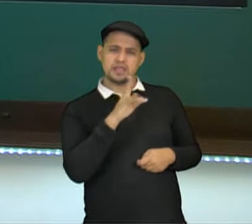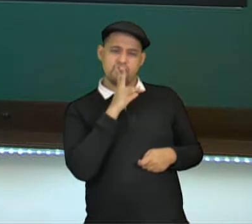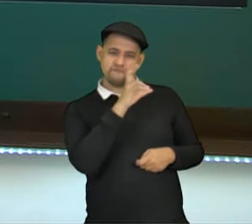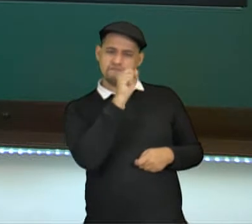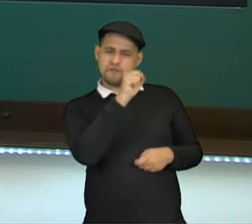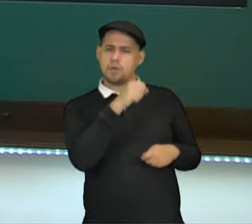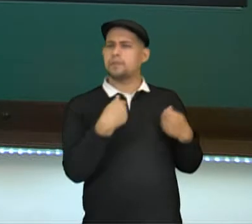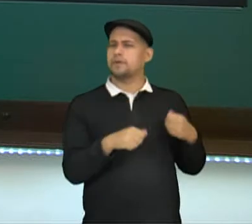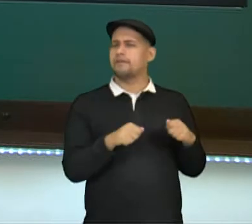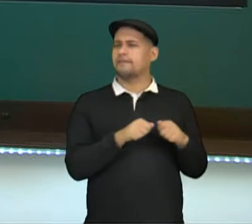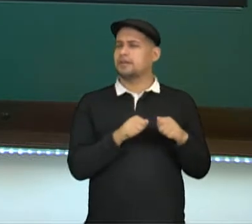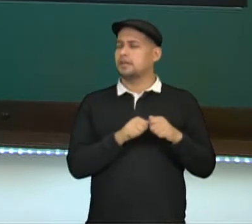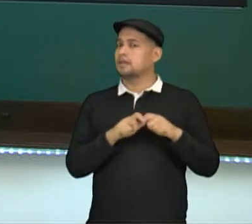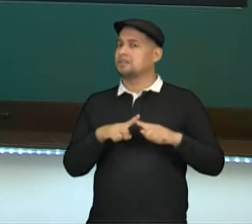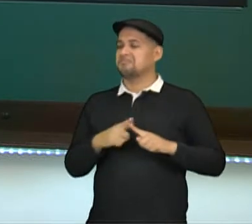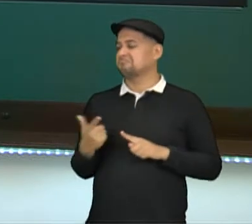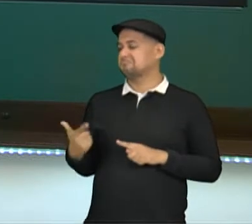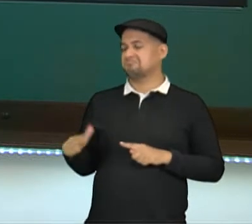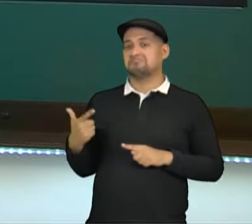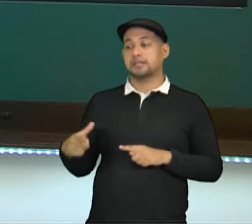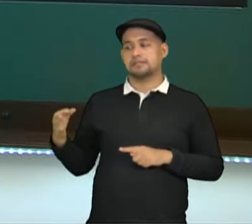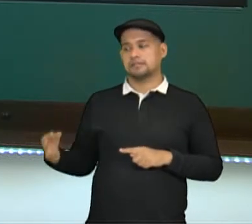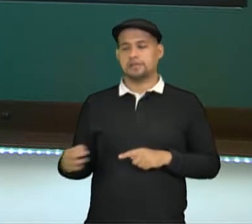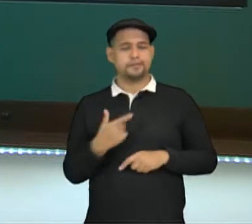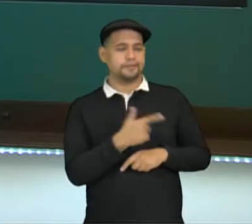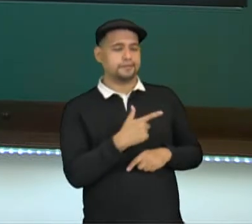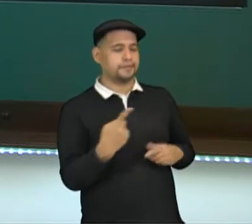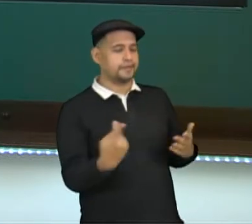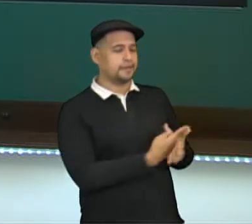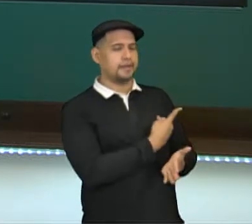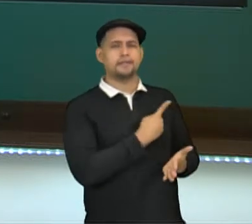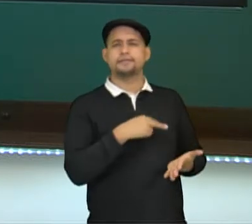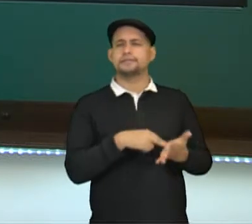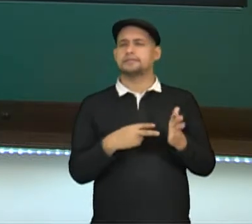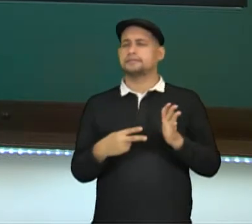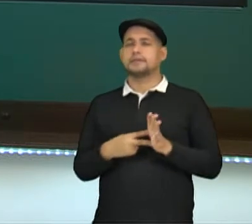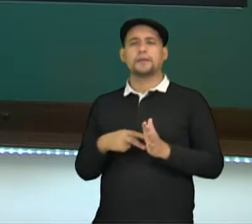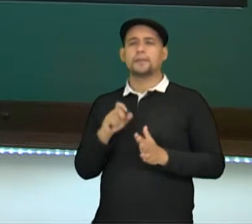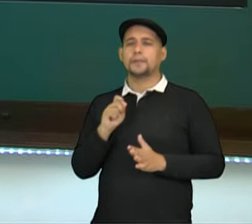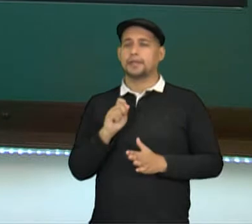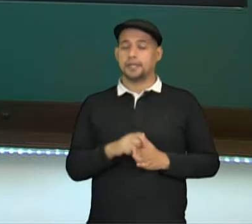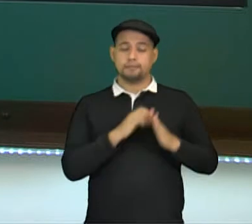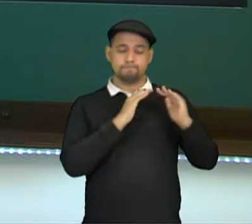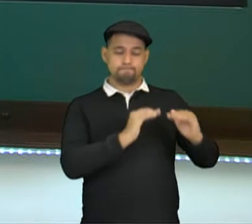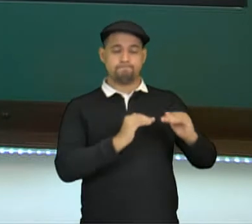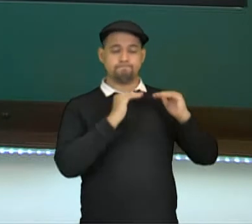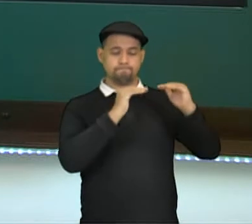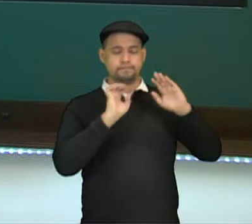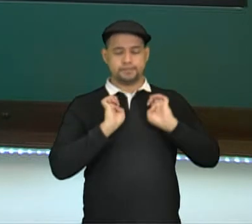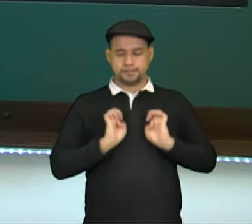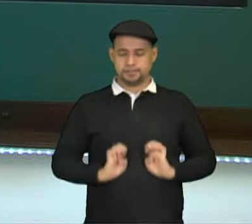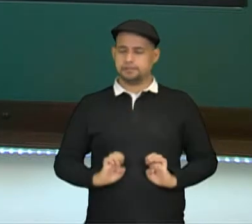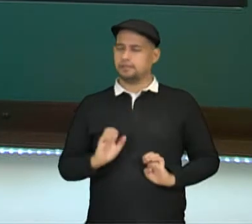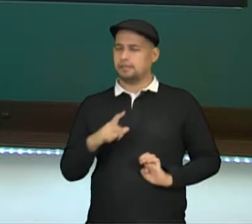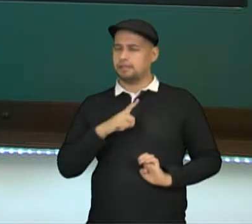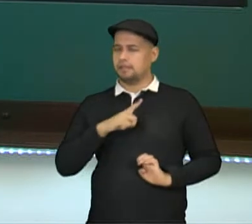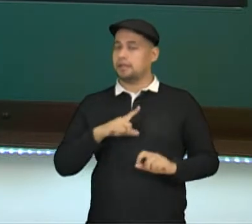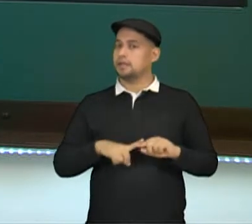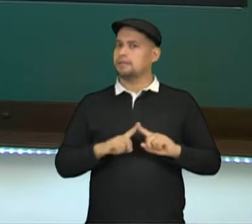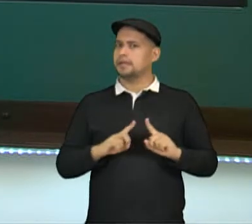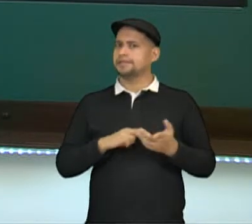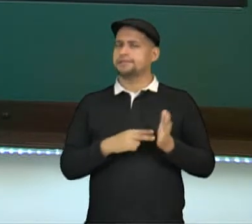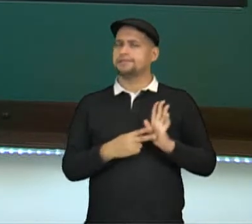tenho que fazer. Quer dizer, não existe mais o certo e errado. Eles estão colocando a sua própria moral em cima de uma ética que já existia. Então esse